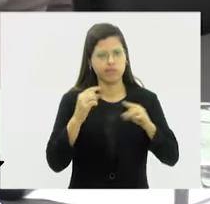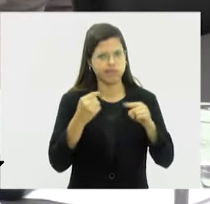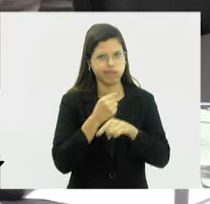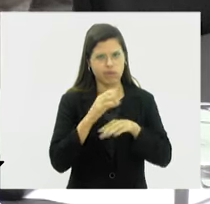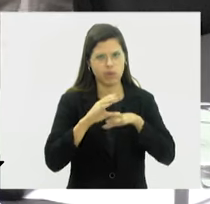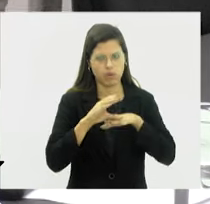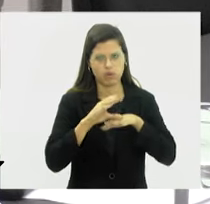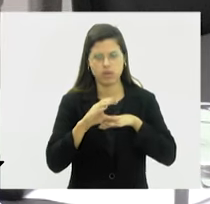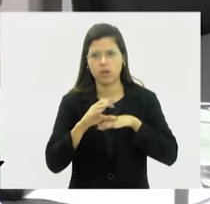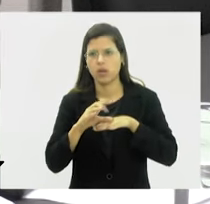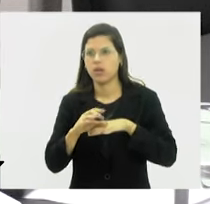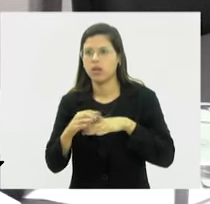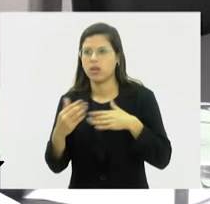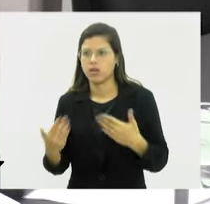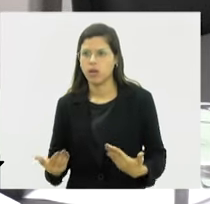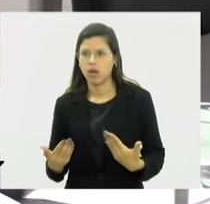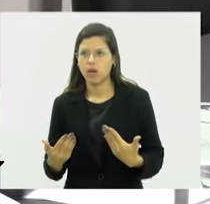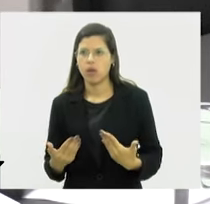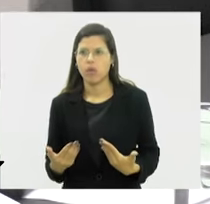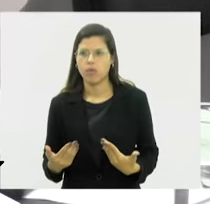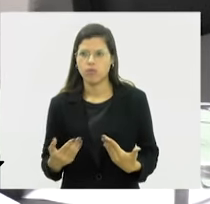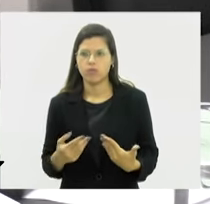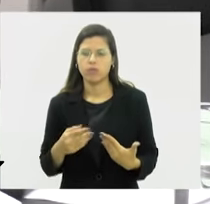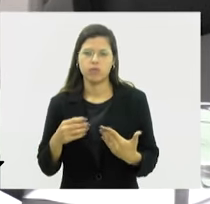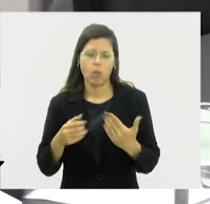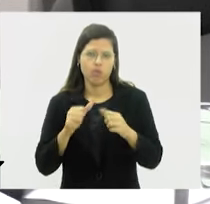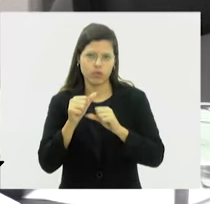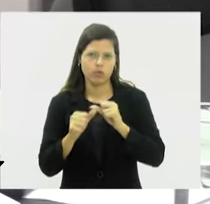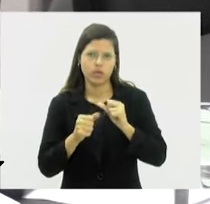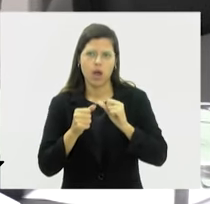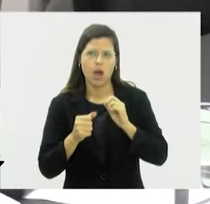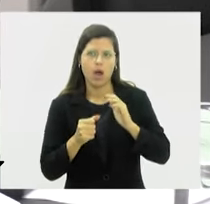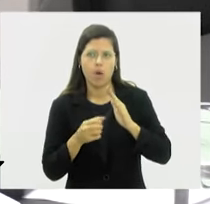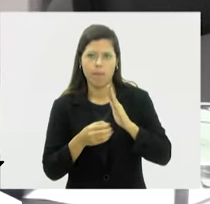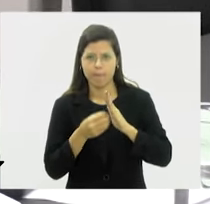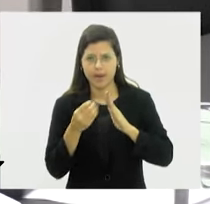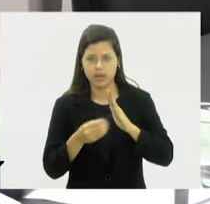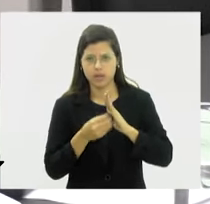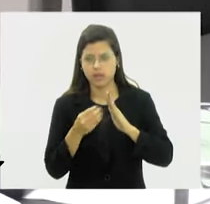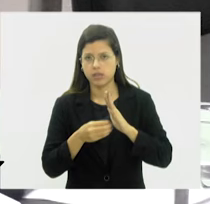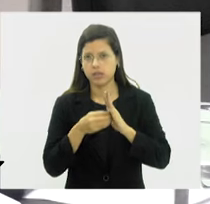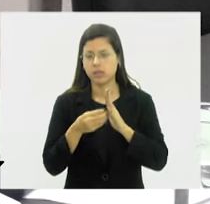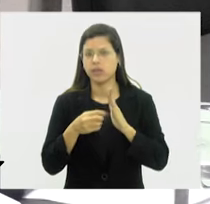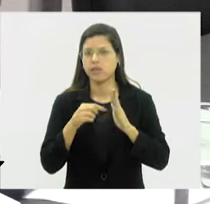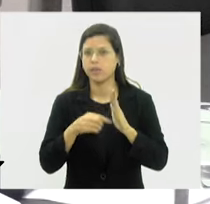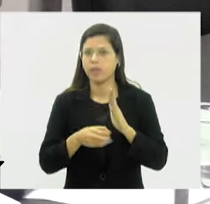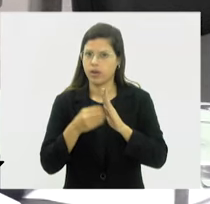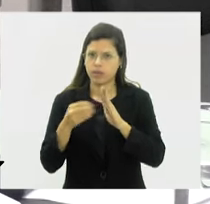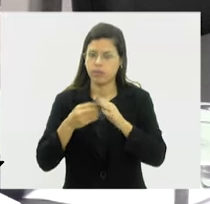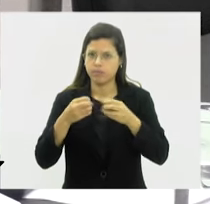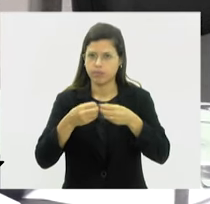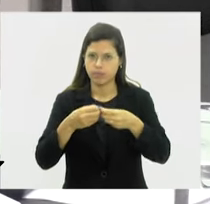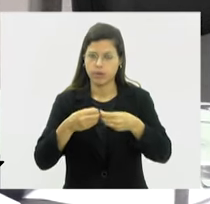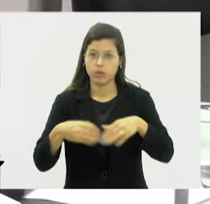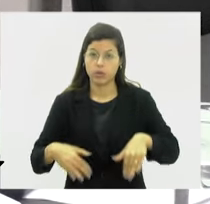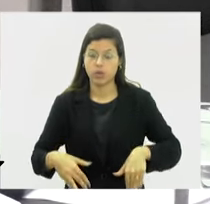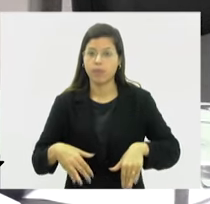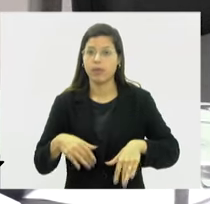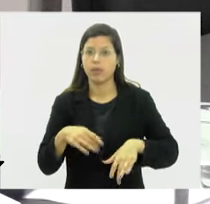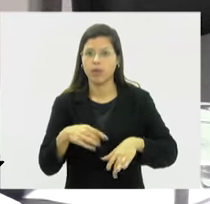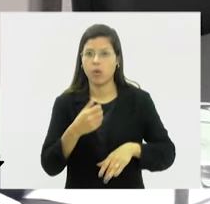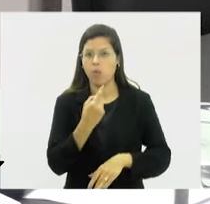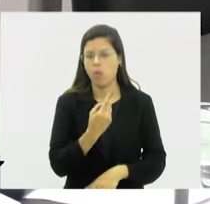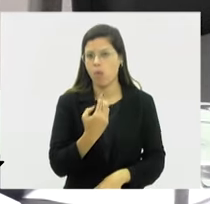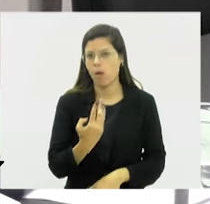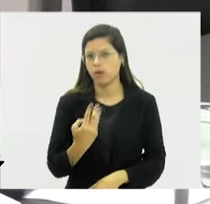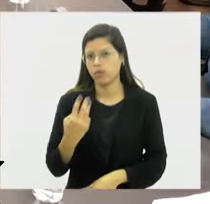Então, nesse sentido, vou retificar o parecer para um parecer pela prejudicabilidade em razão do